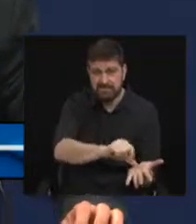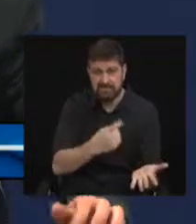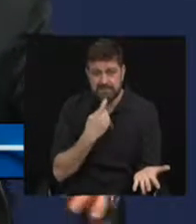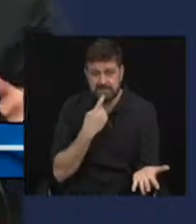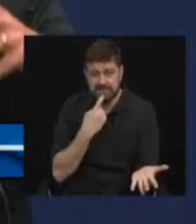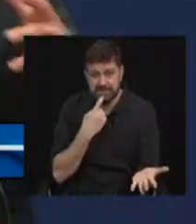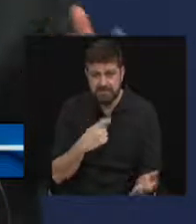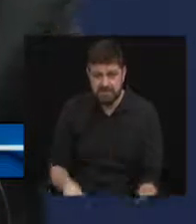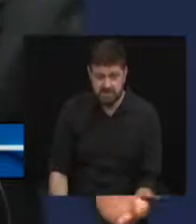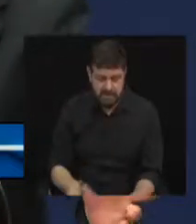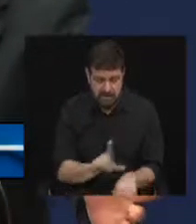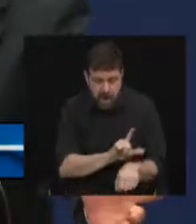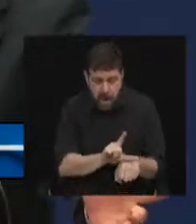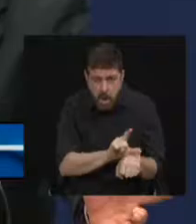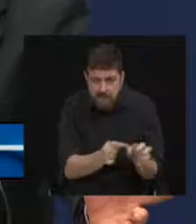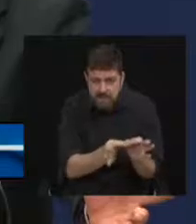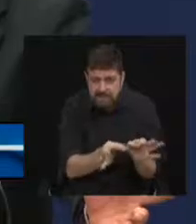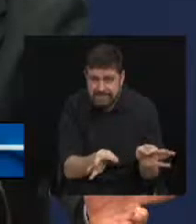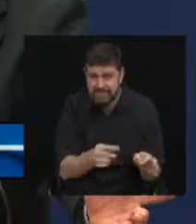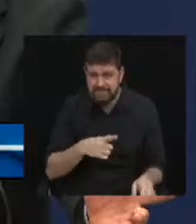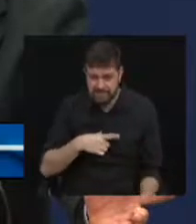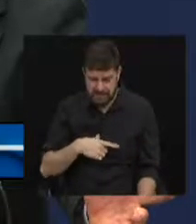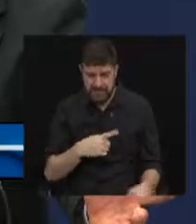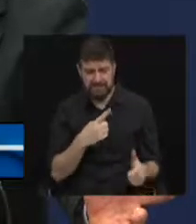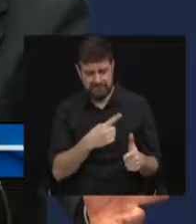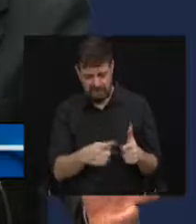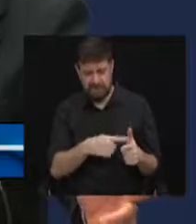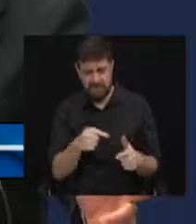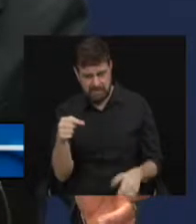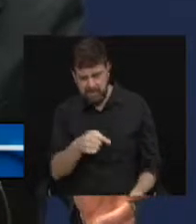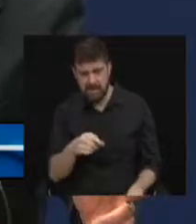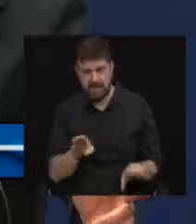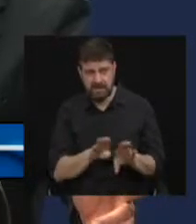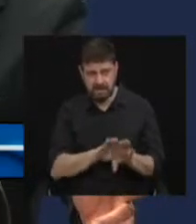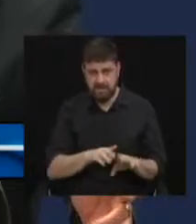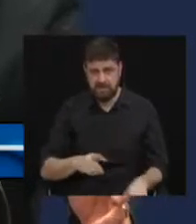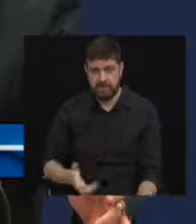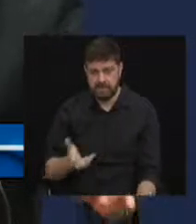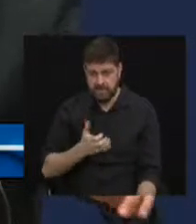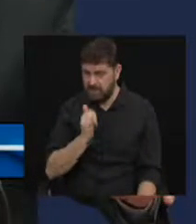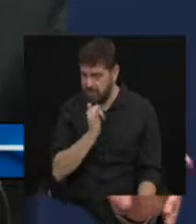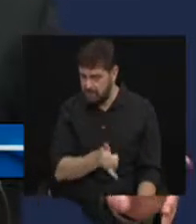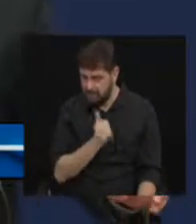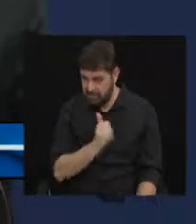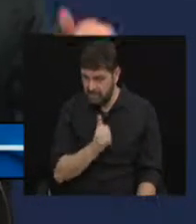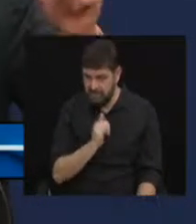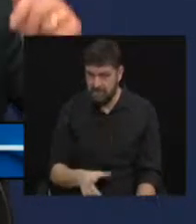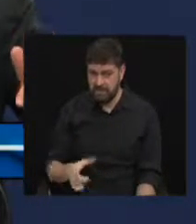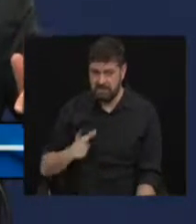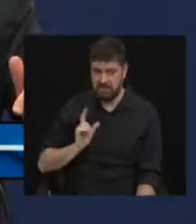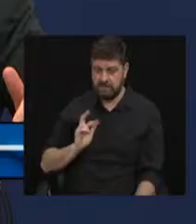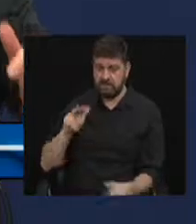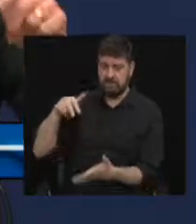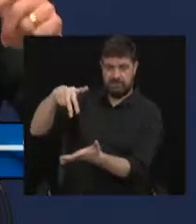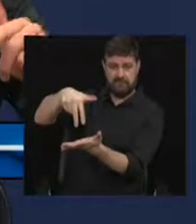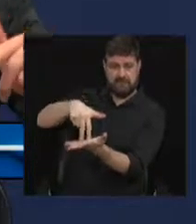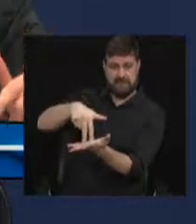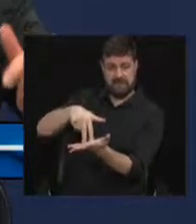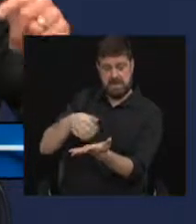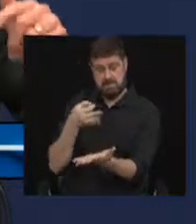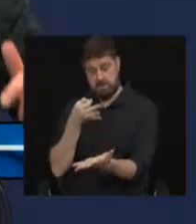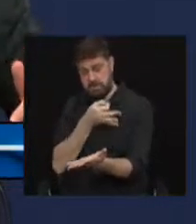de propaganda. O problema é que havia e continua havendo outros problemas no centro.